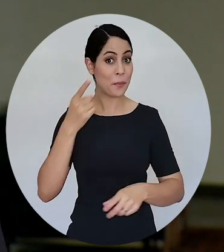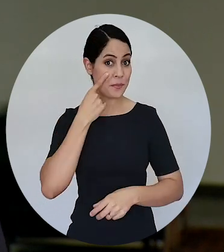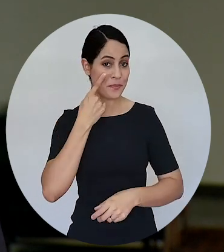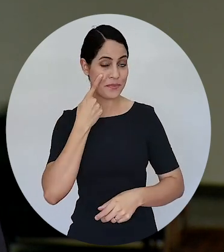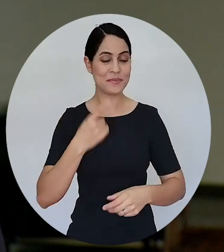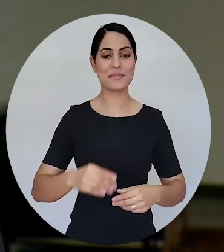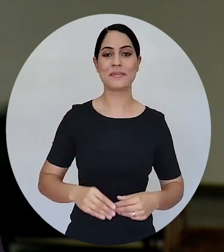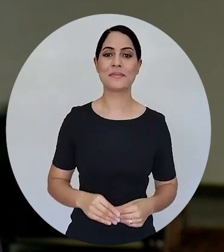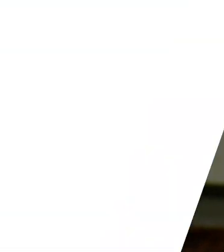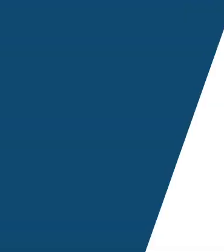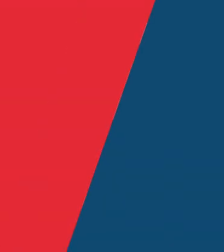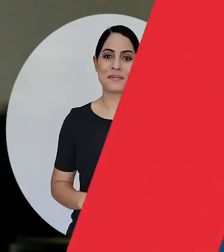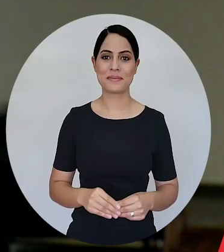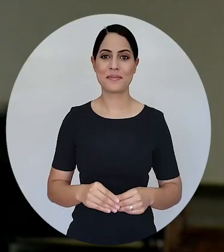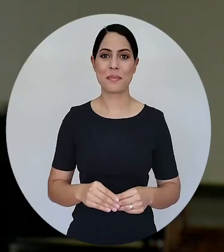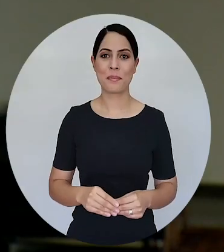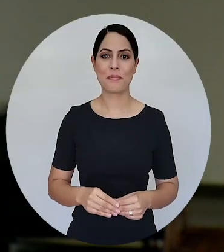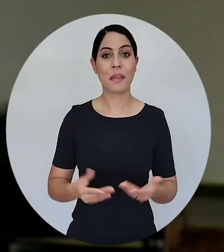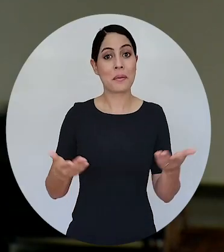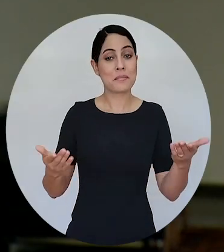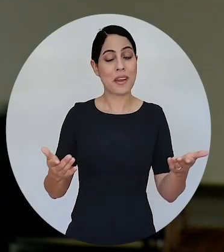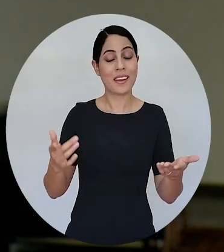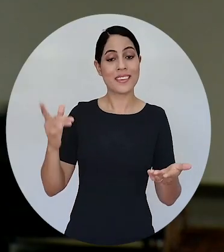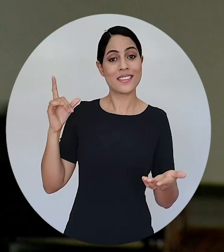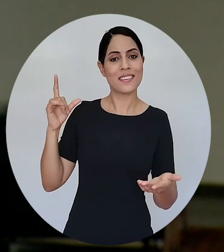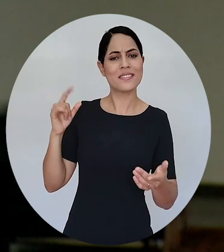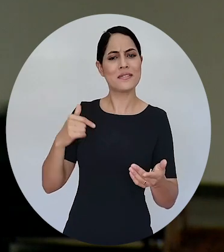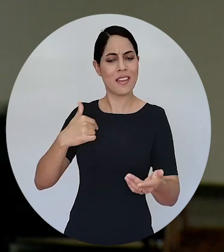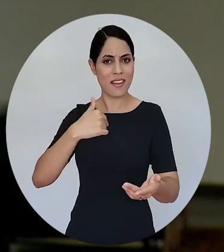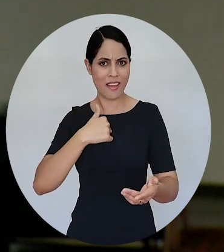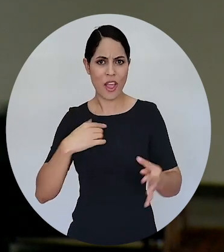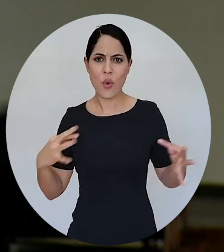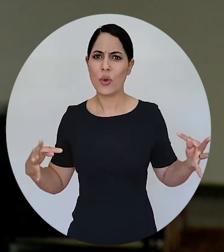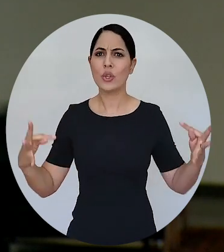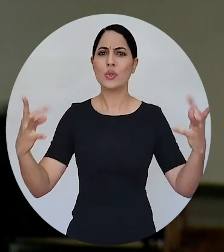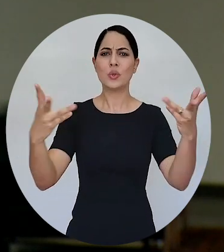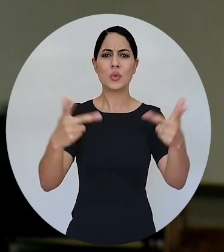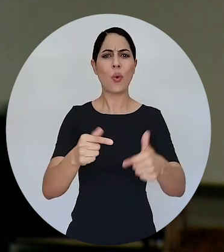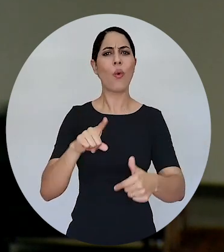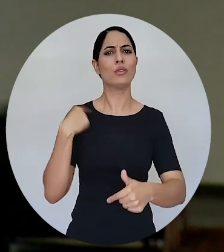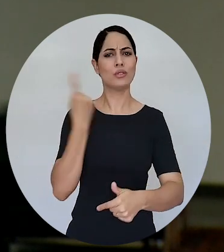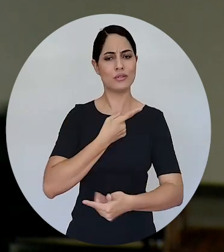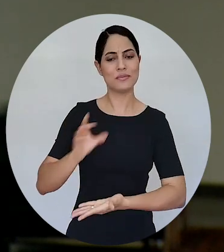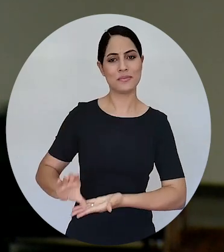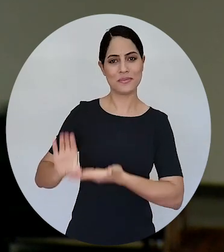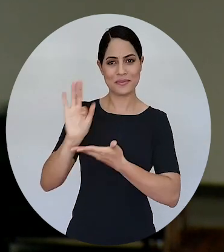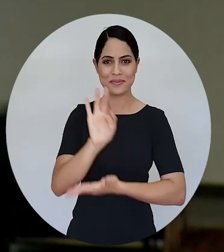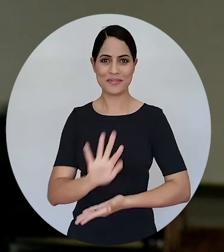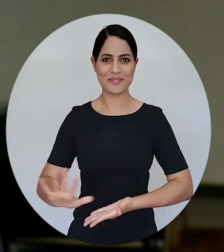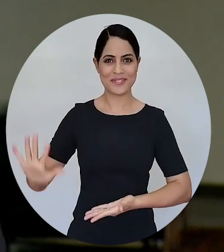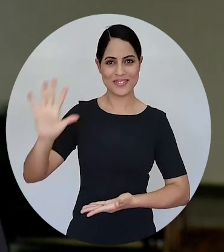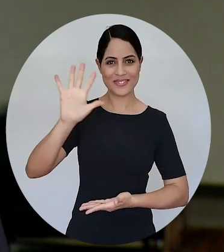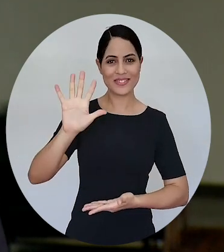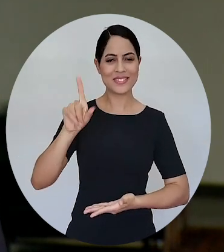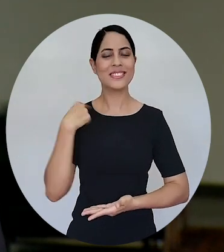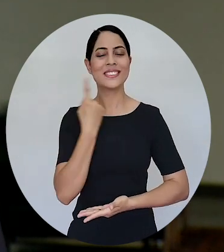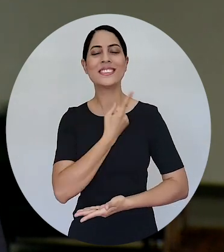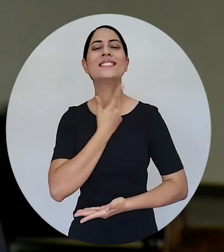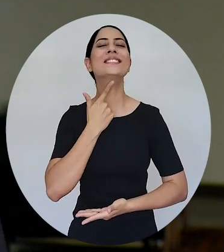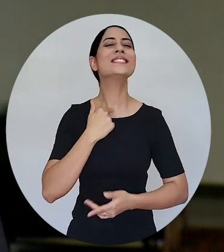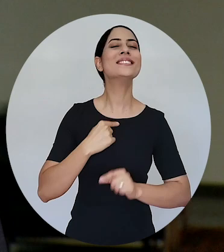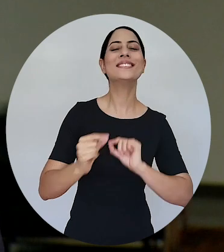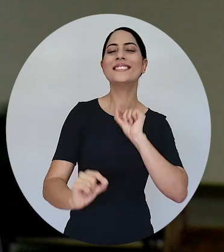confere agora. Antes de mais nada, eu e todos aqueles que fazem parte do Conselho Federal da OAB